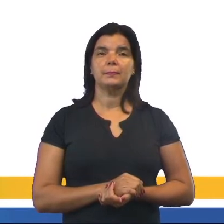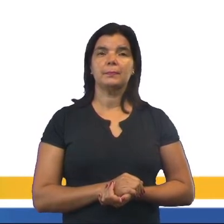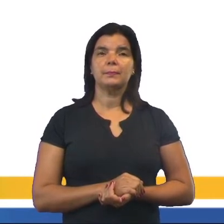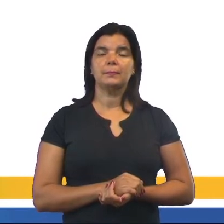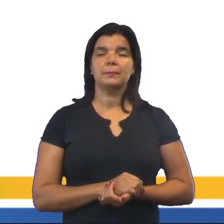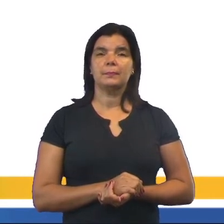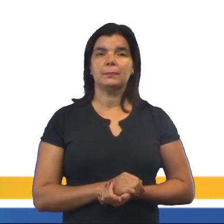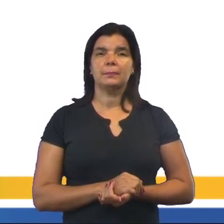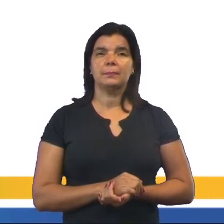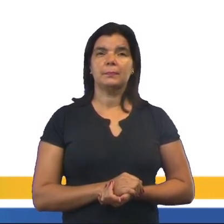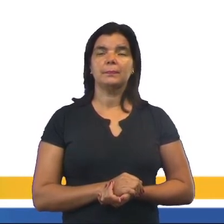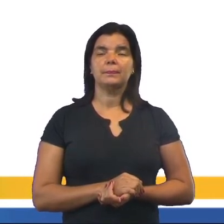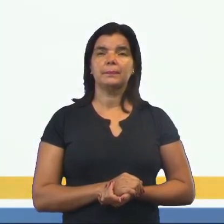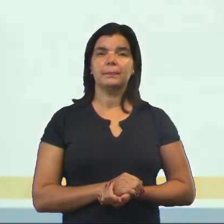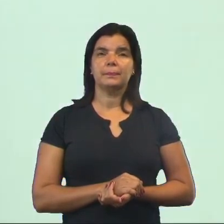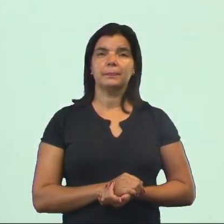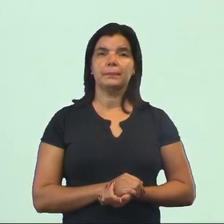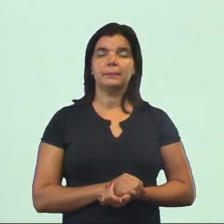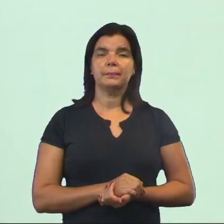D, next year.